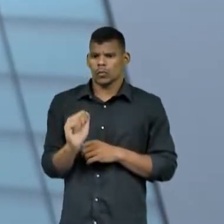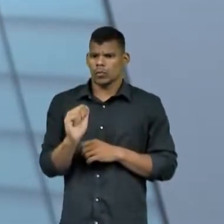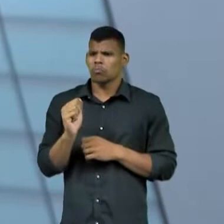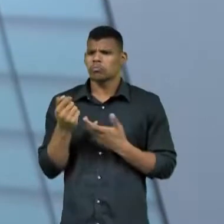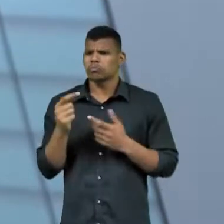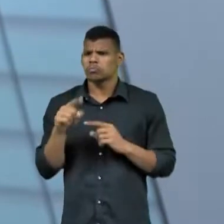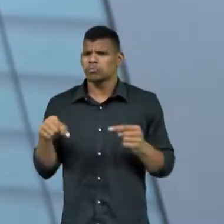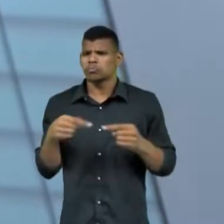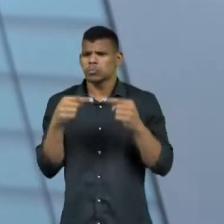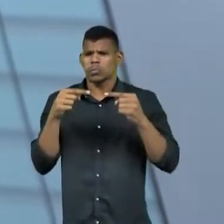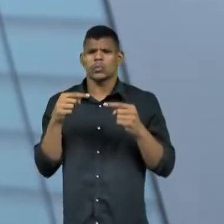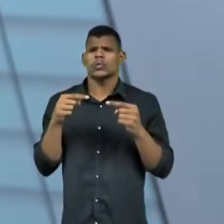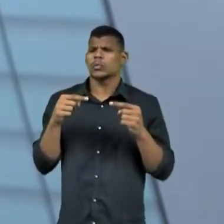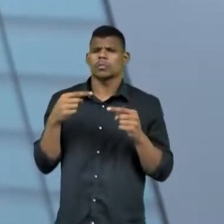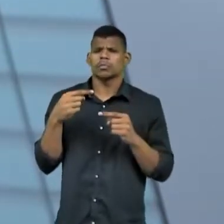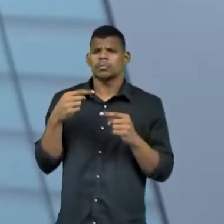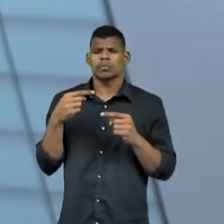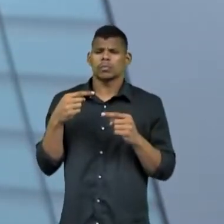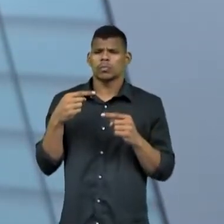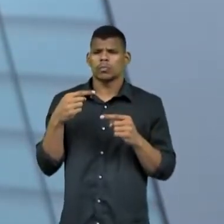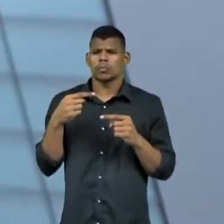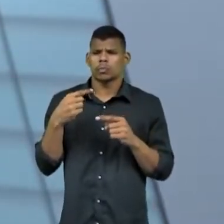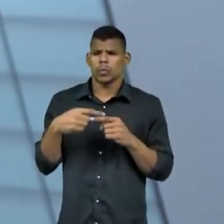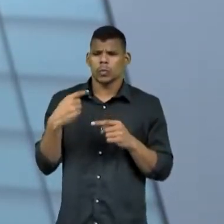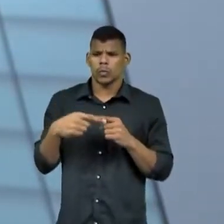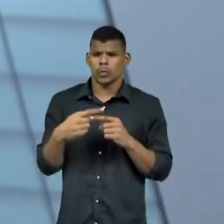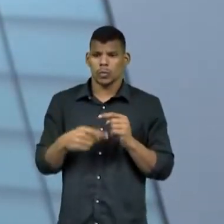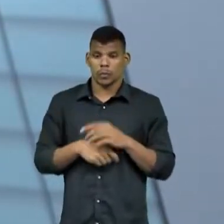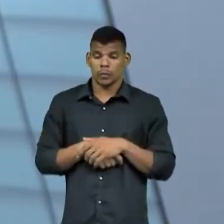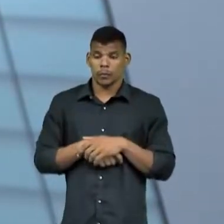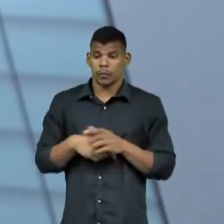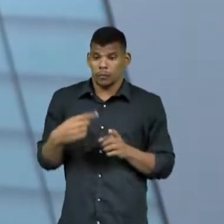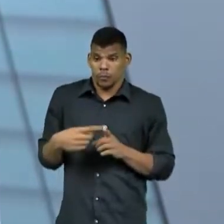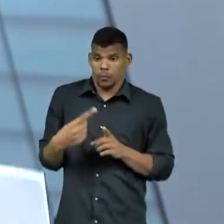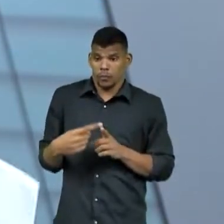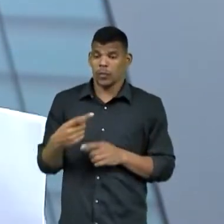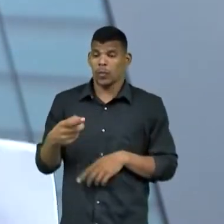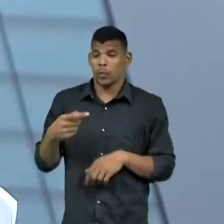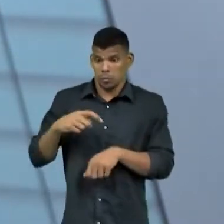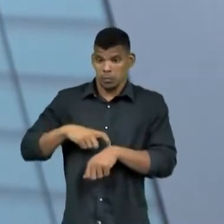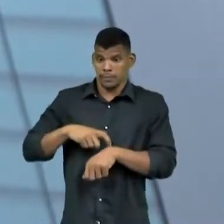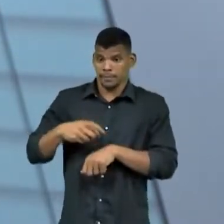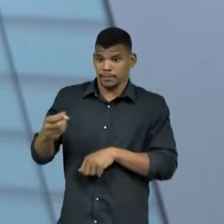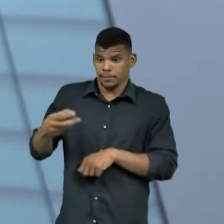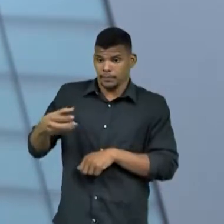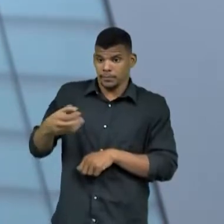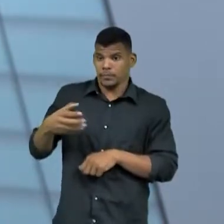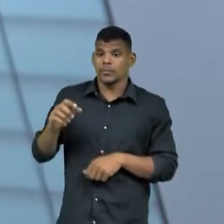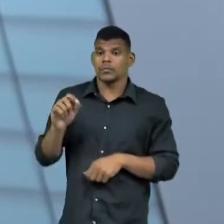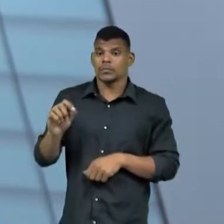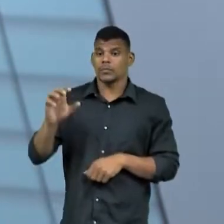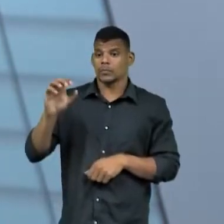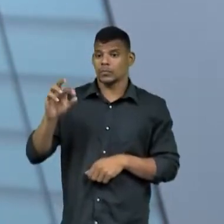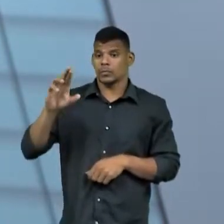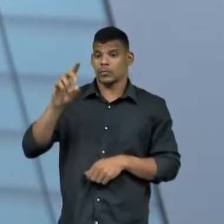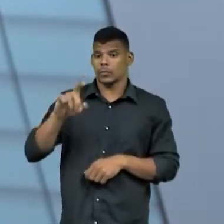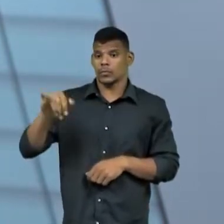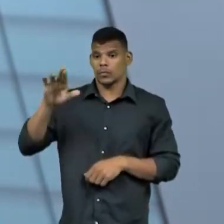demarca uma nova Páscoa um novo momento ele que veio para ser o cordeiro